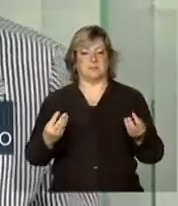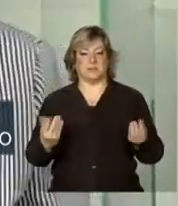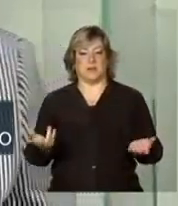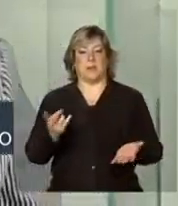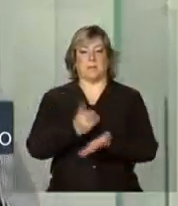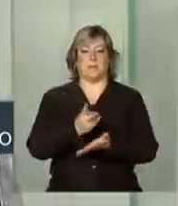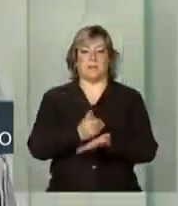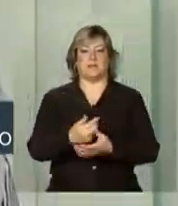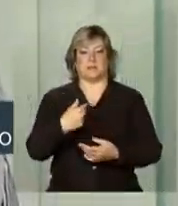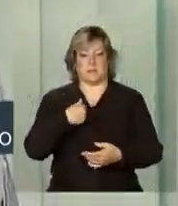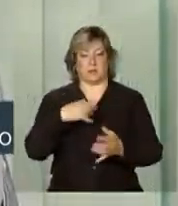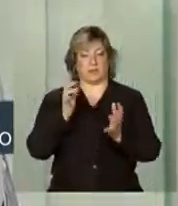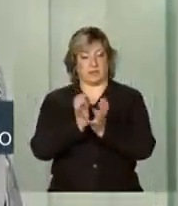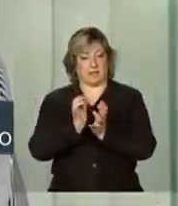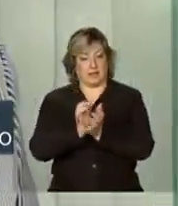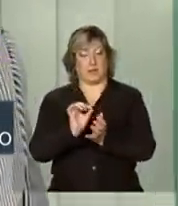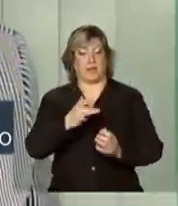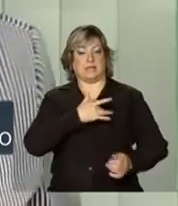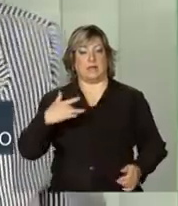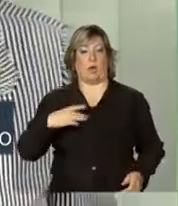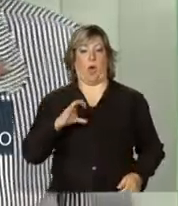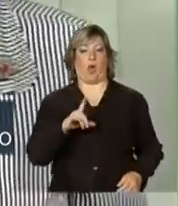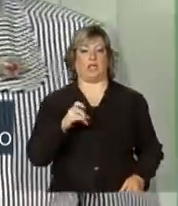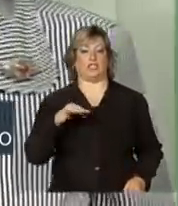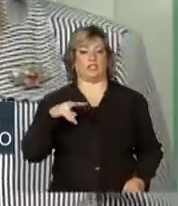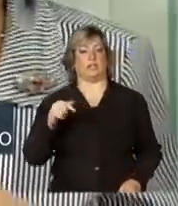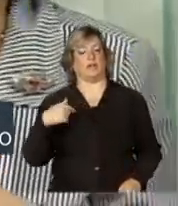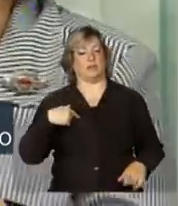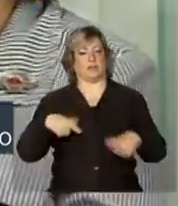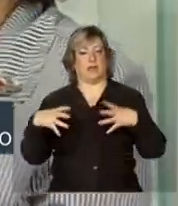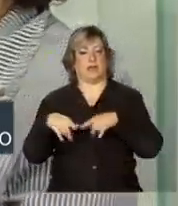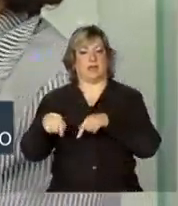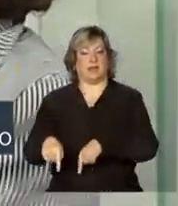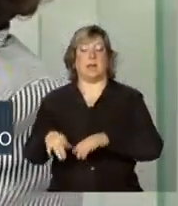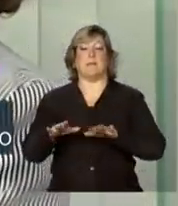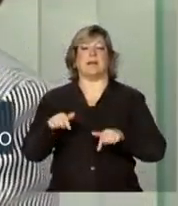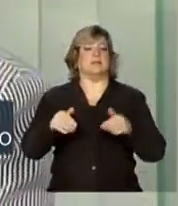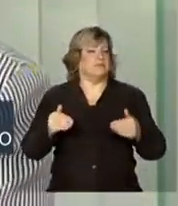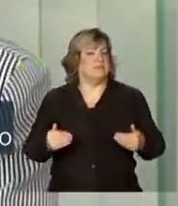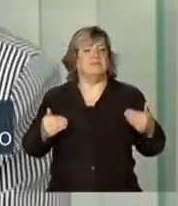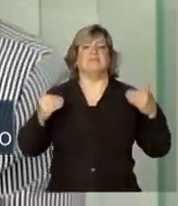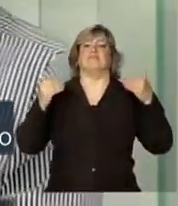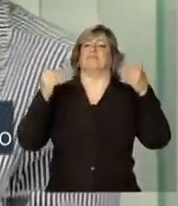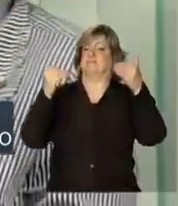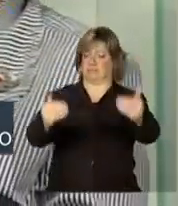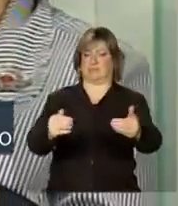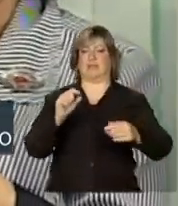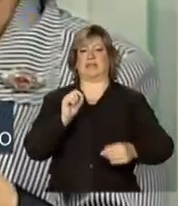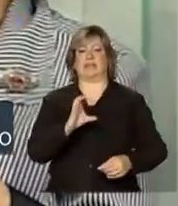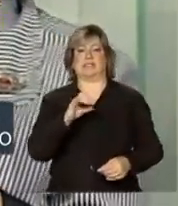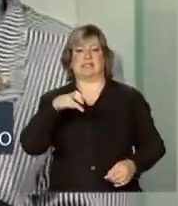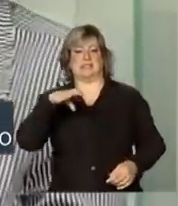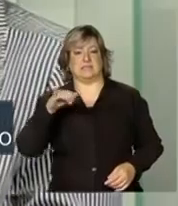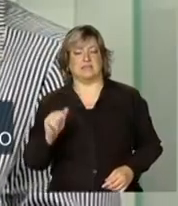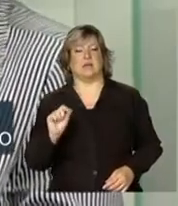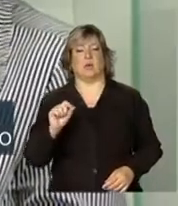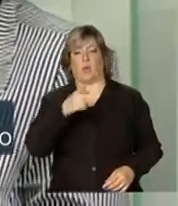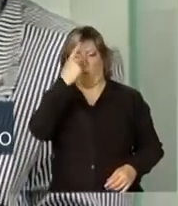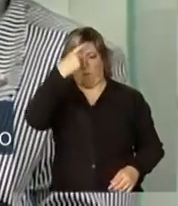seja da área da saúde coletiva, ela ultrapassou a área das ciências humanas e da saúde